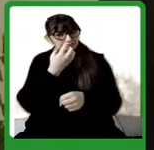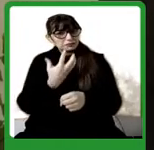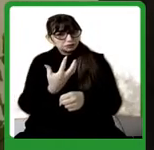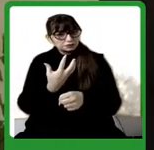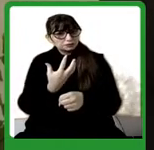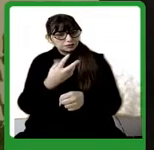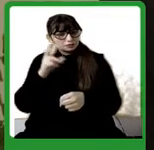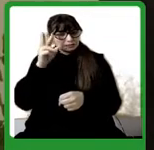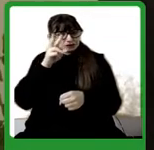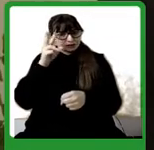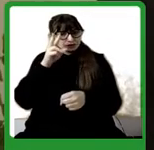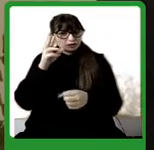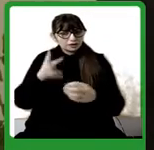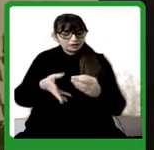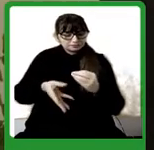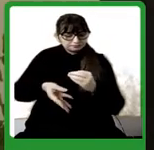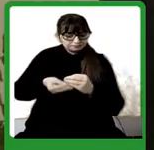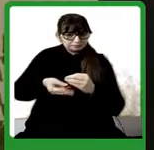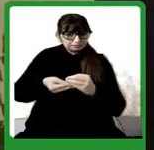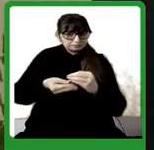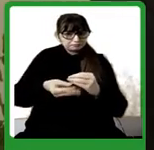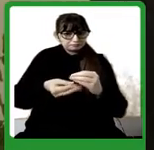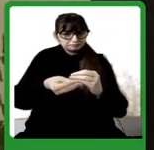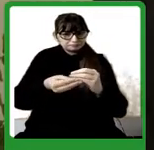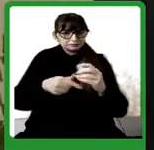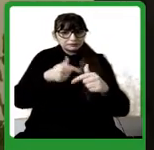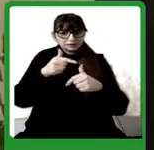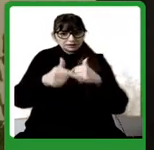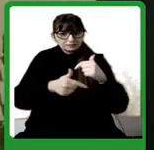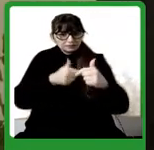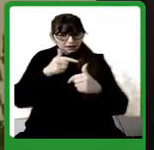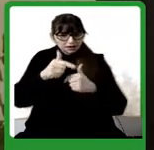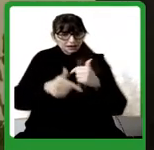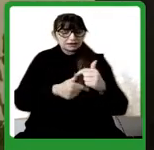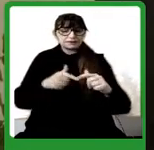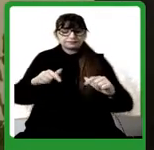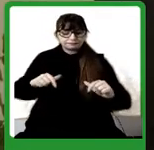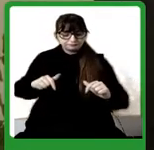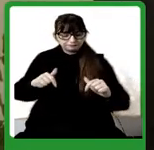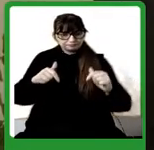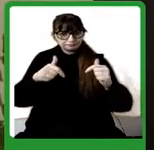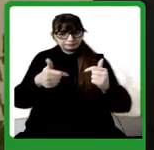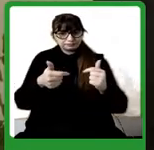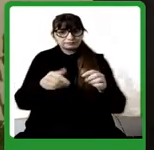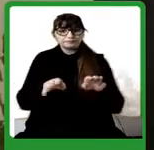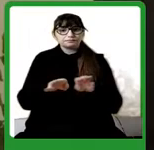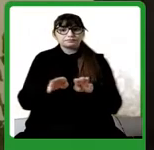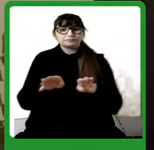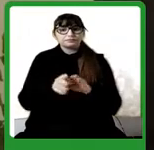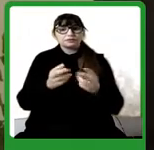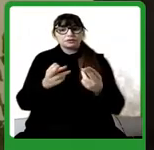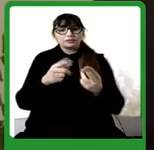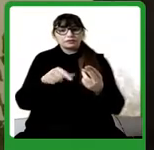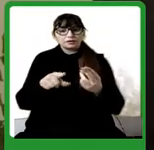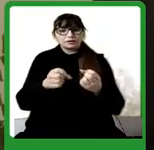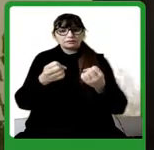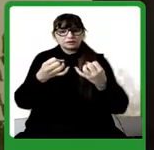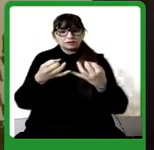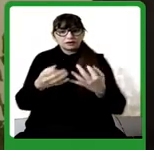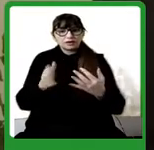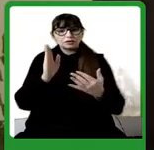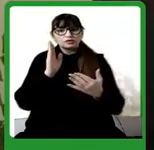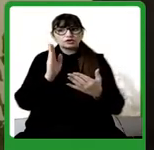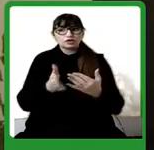história construída com muito trabalho, muita dedicação. É, como vocês falaram, eu tô nesse ramo do humor